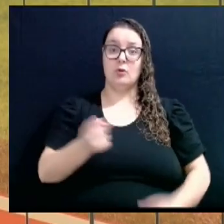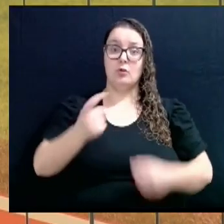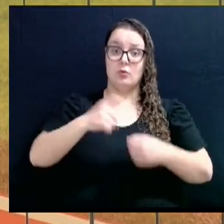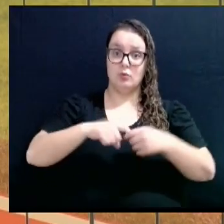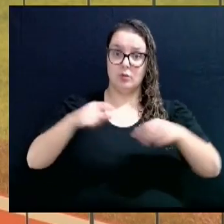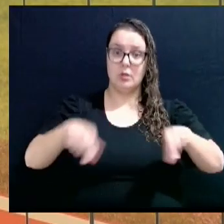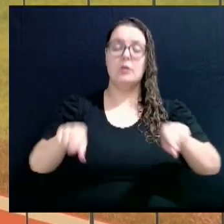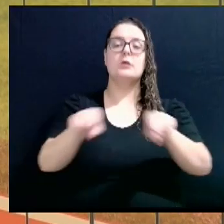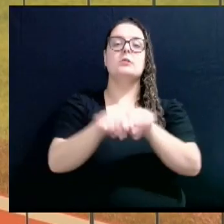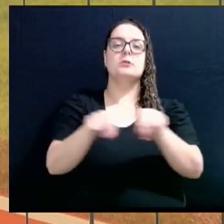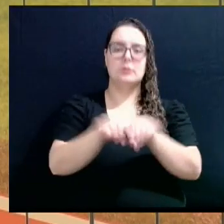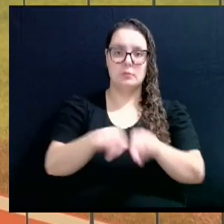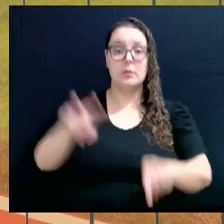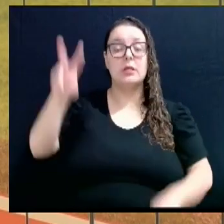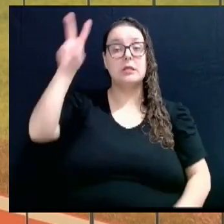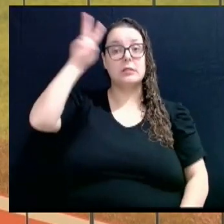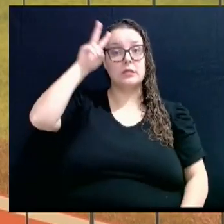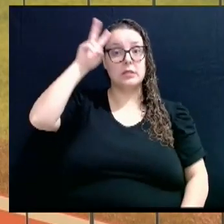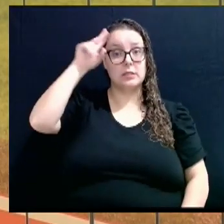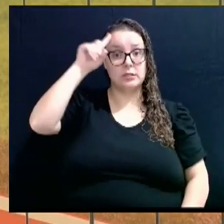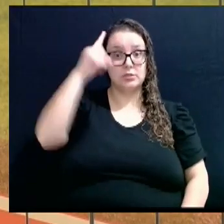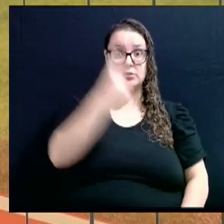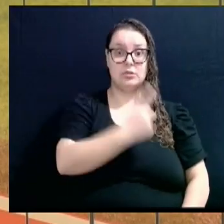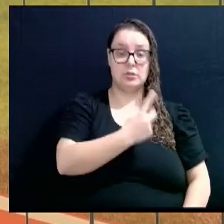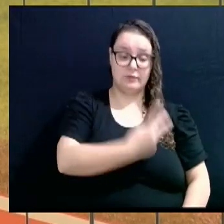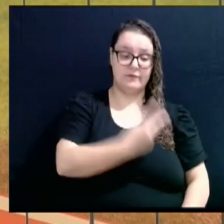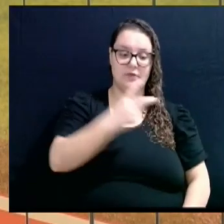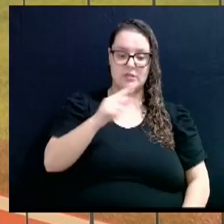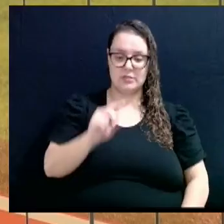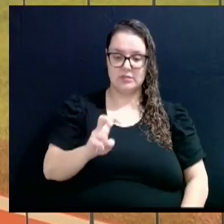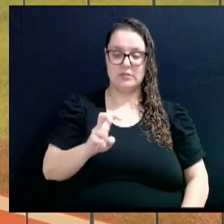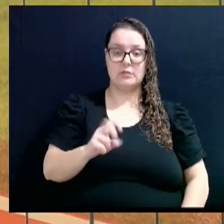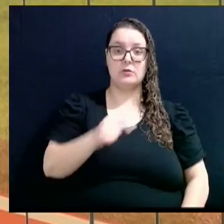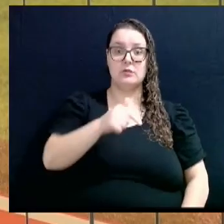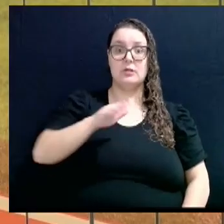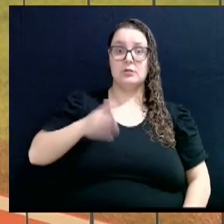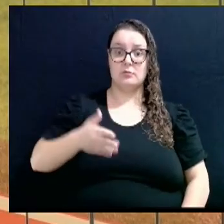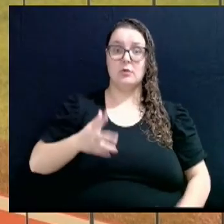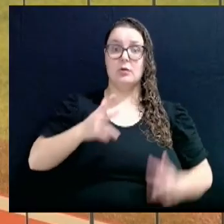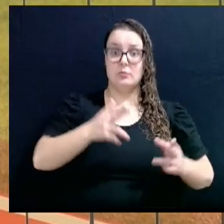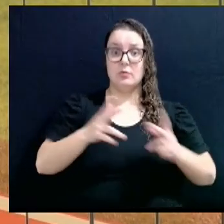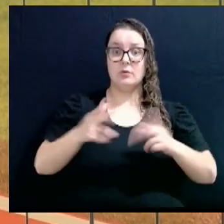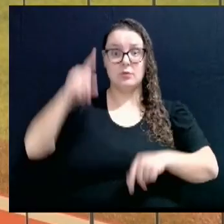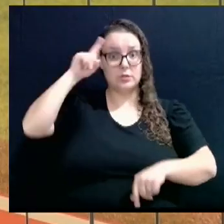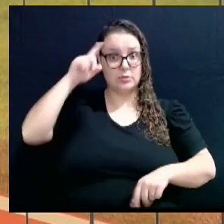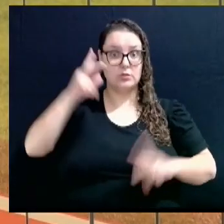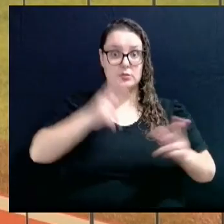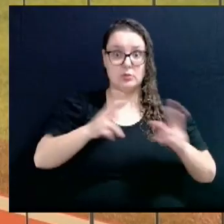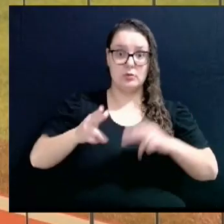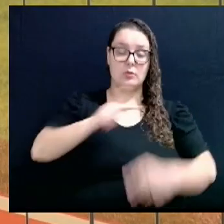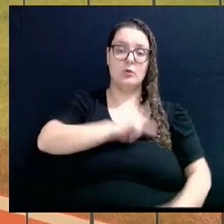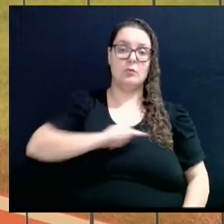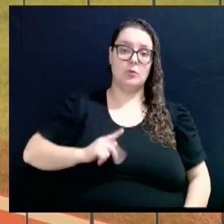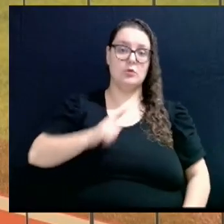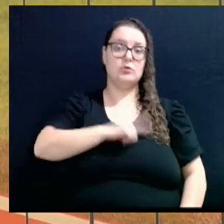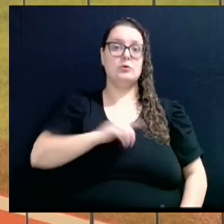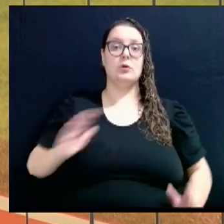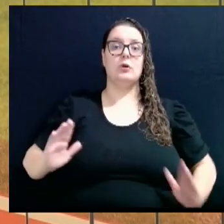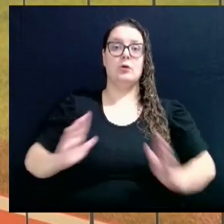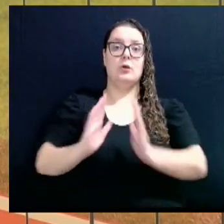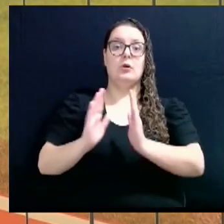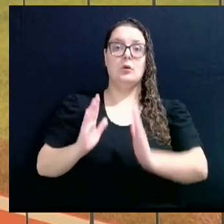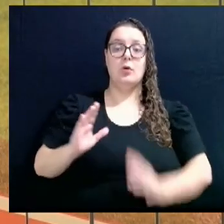na segunda-feira, 7h30 da noite, mesmo horário e dia do jogo da Ponte, o Guarani enfrenta o Confiança aqui